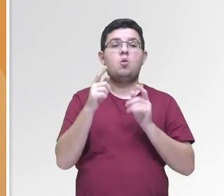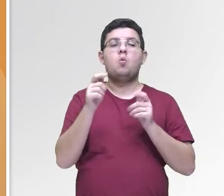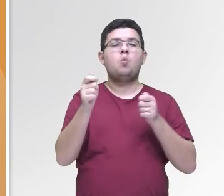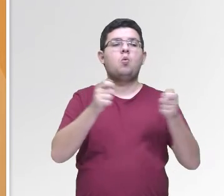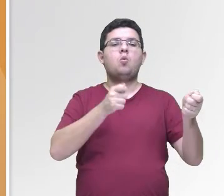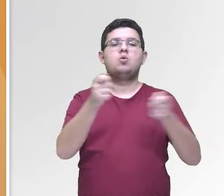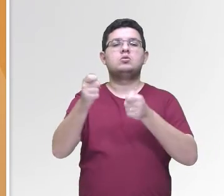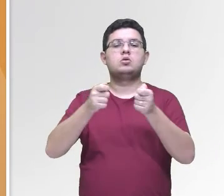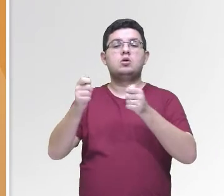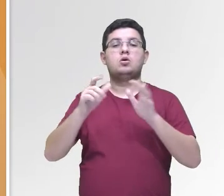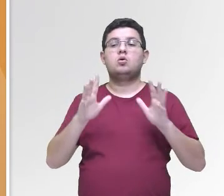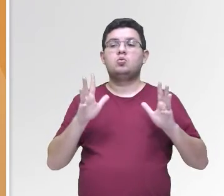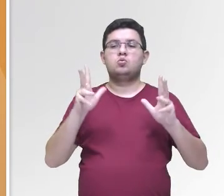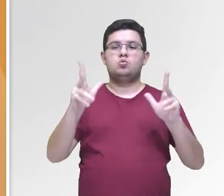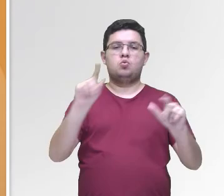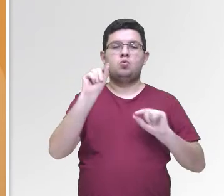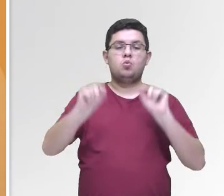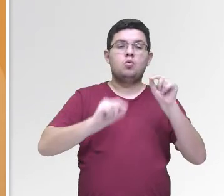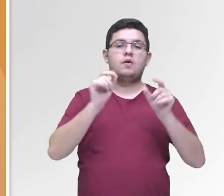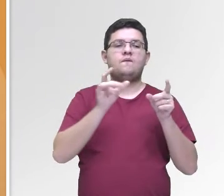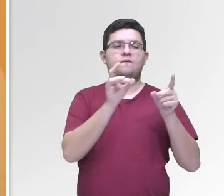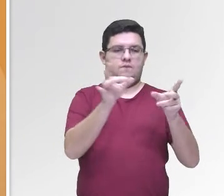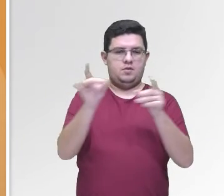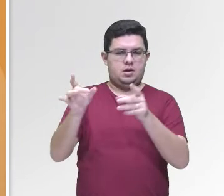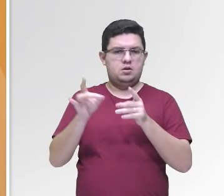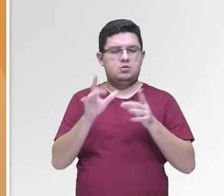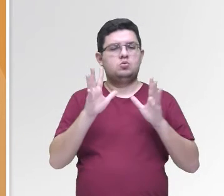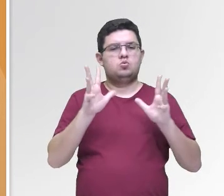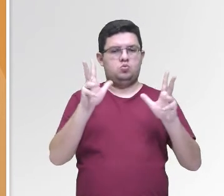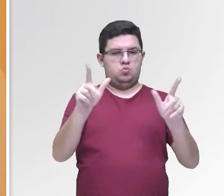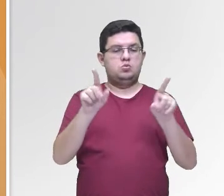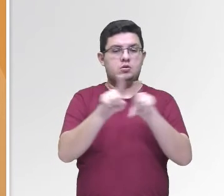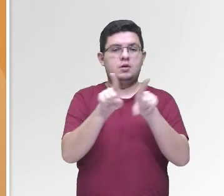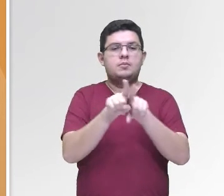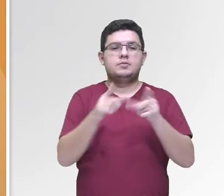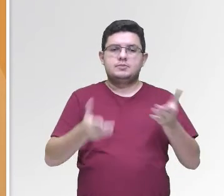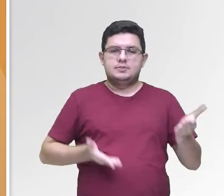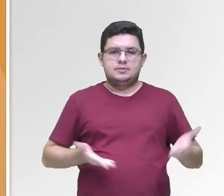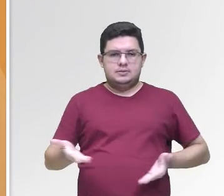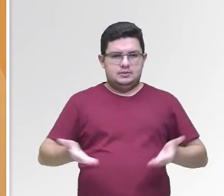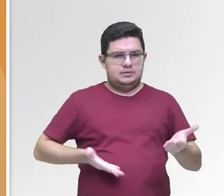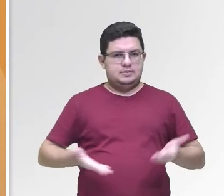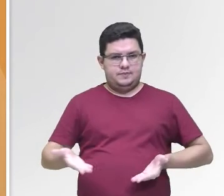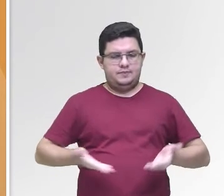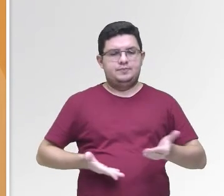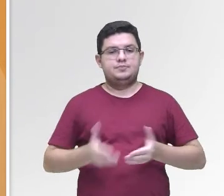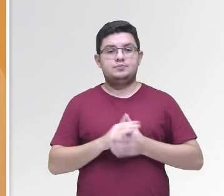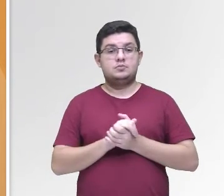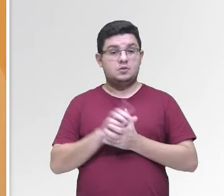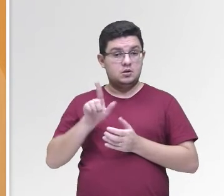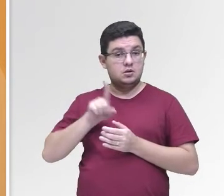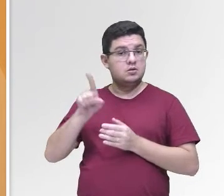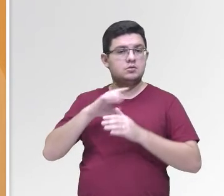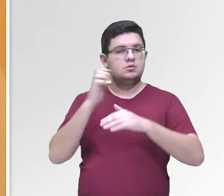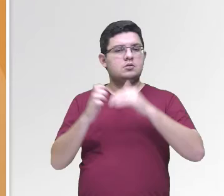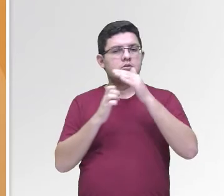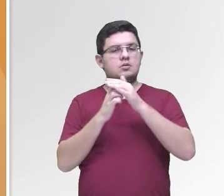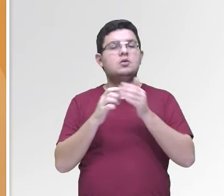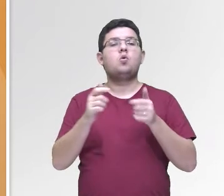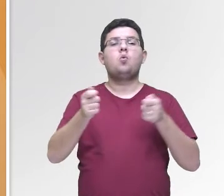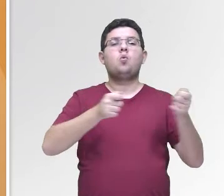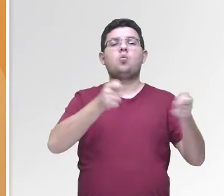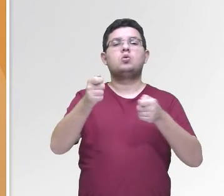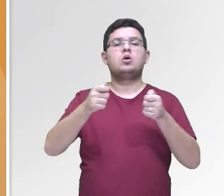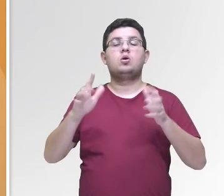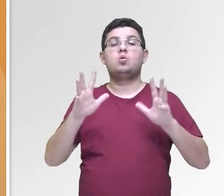controla a oferta de um produto ou de um serviço. Essa empresa que controla tudo, tá?